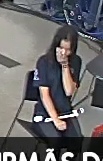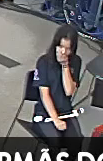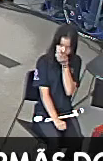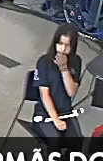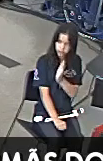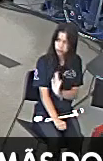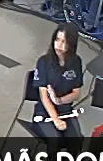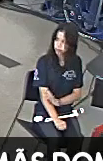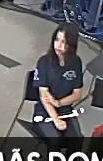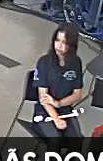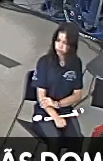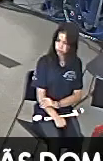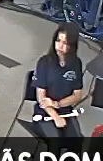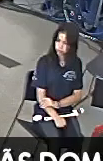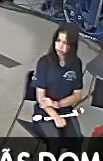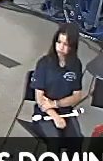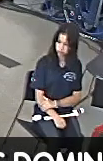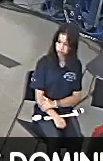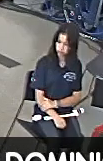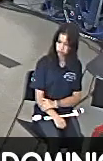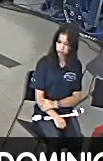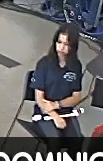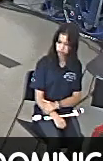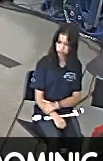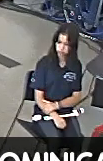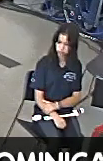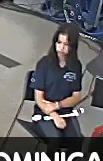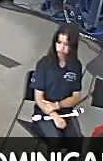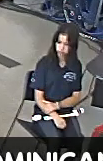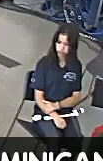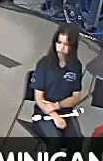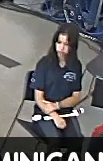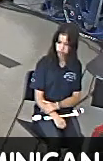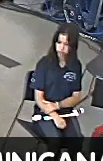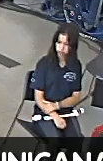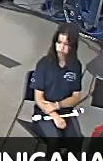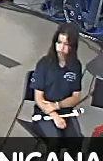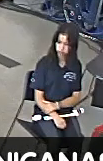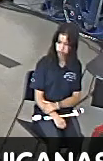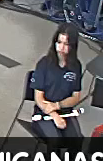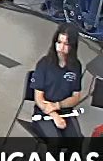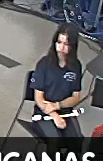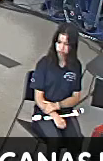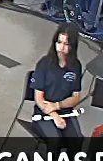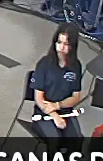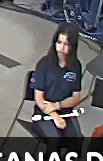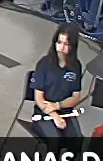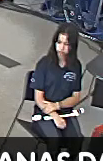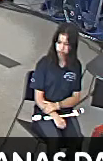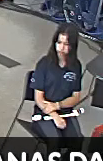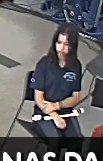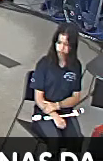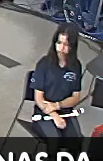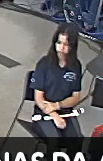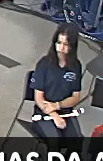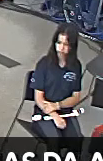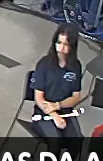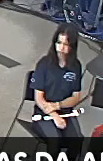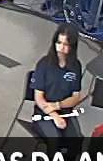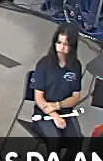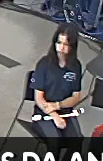Anunciata fazem aqui em nosso Brasil há 50 anos. A cada uma de vocês, a nossa